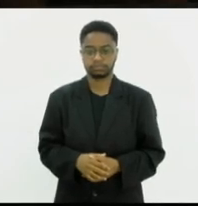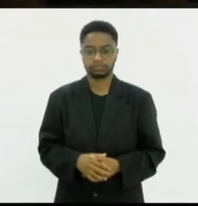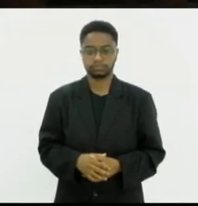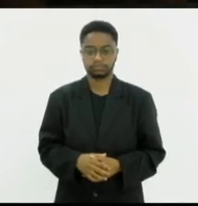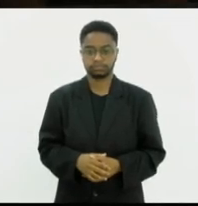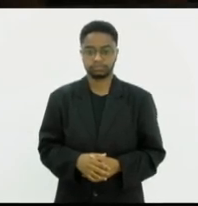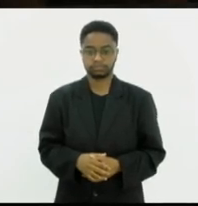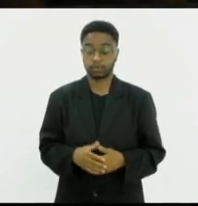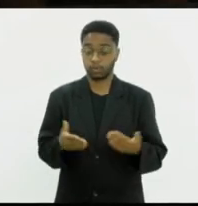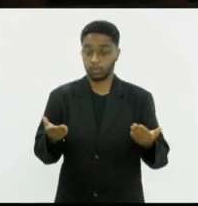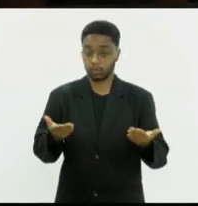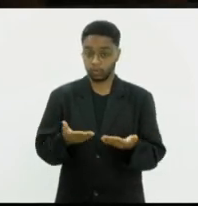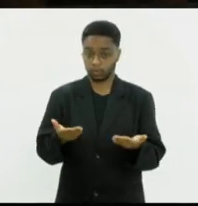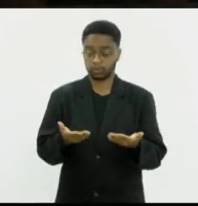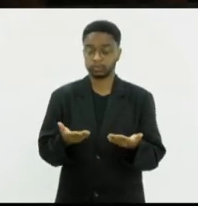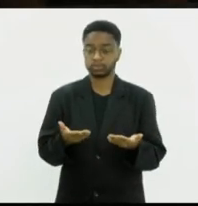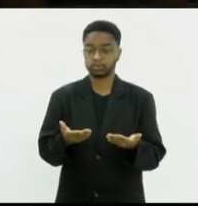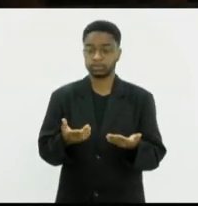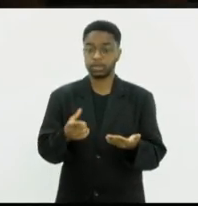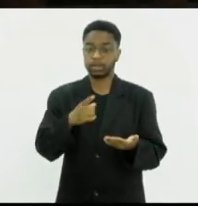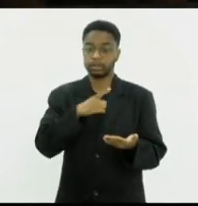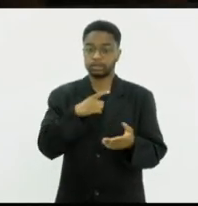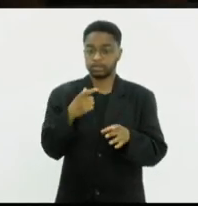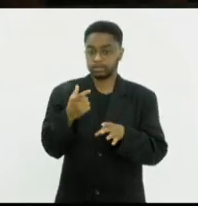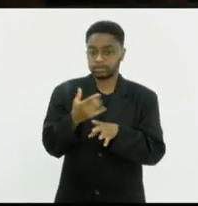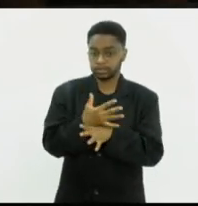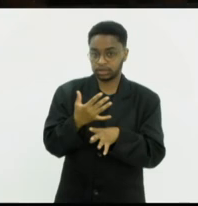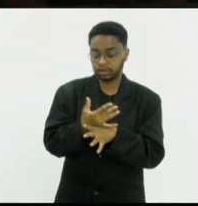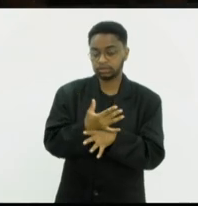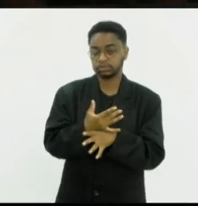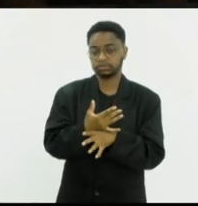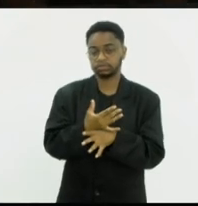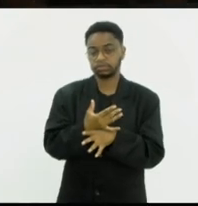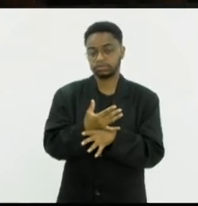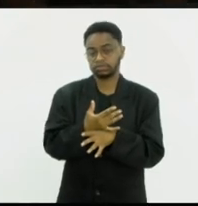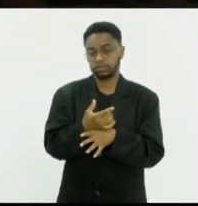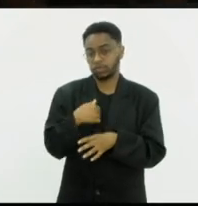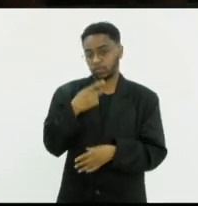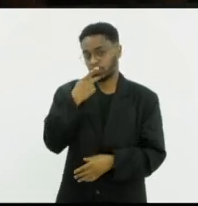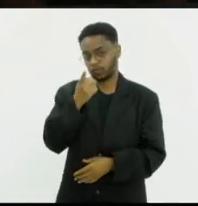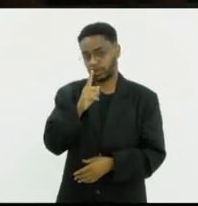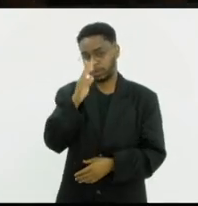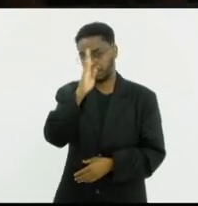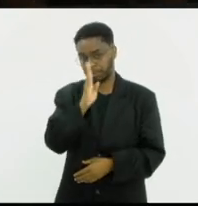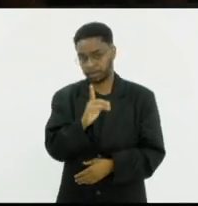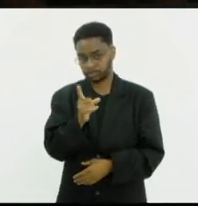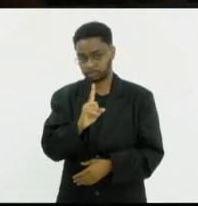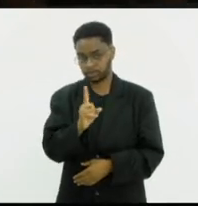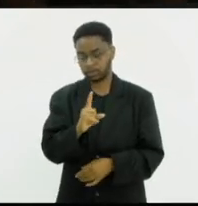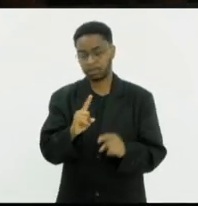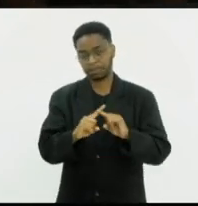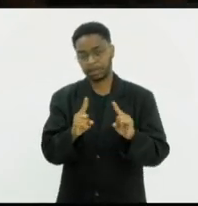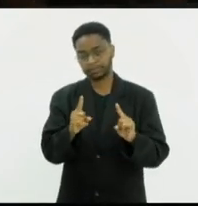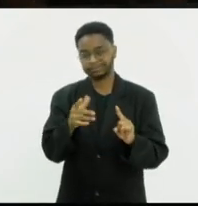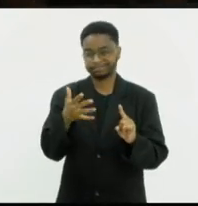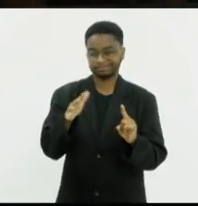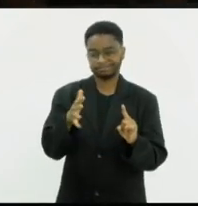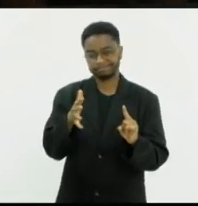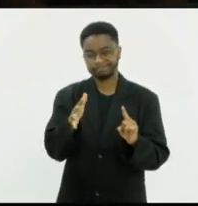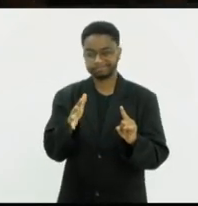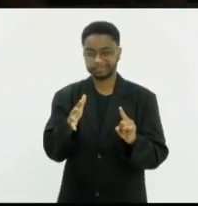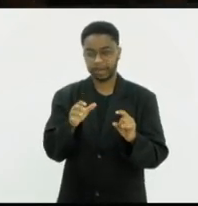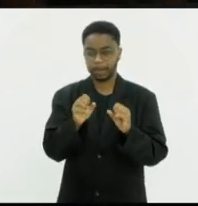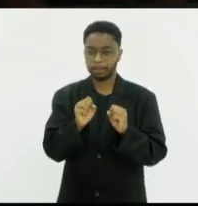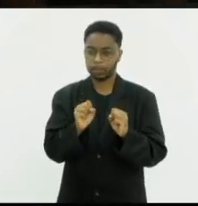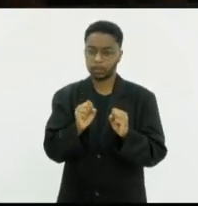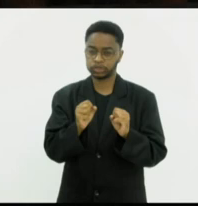Hoje nós temos uma cidade, nem vou falar o Brasil, hein? Mas é mais ou menos, a gente pode estender isso em